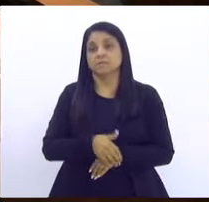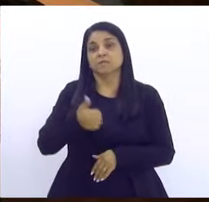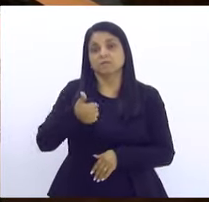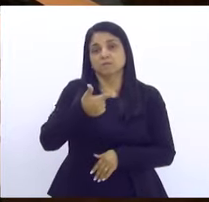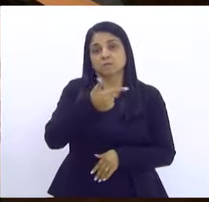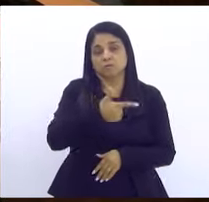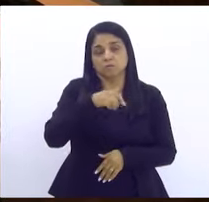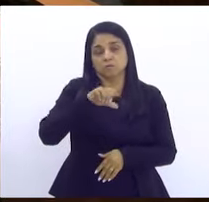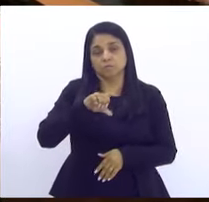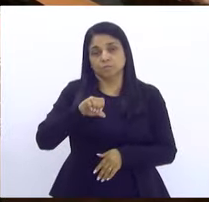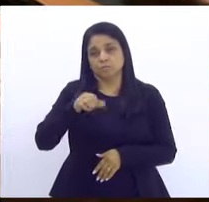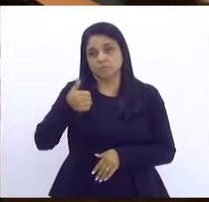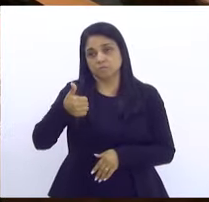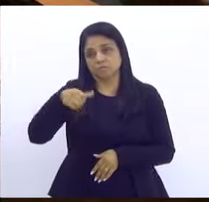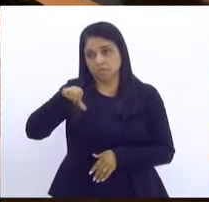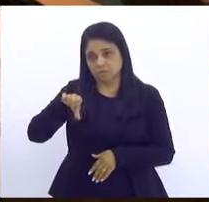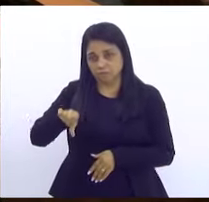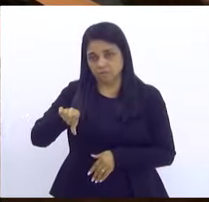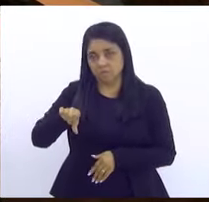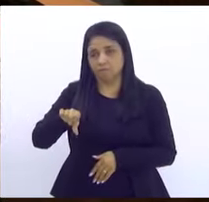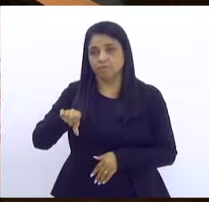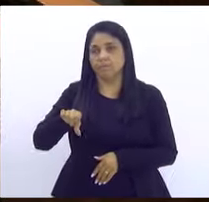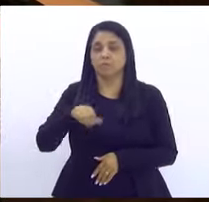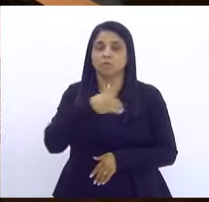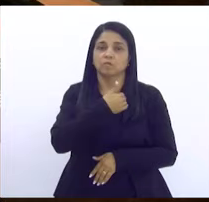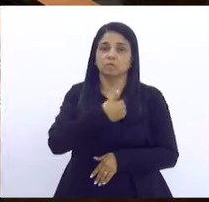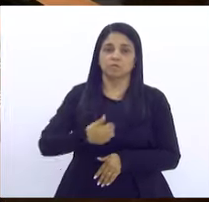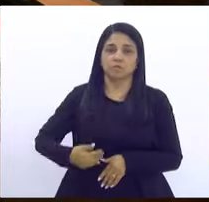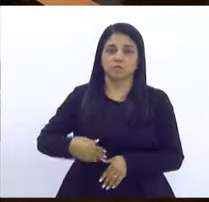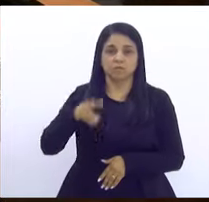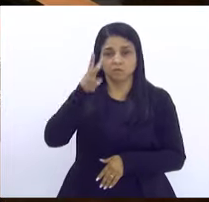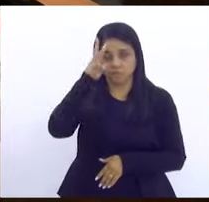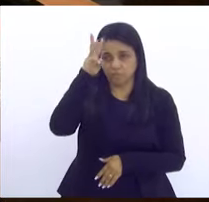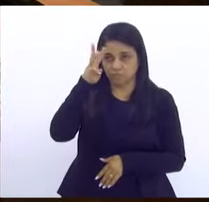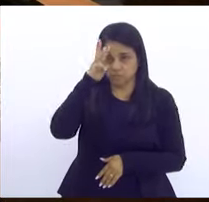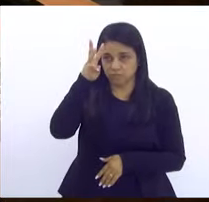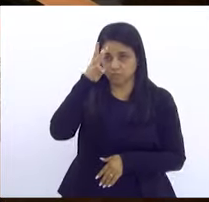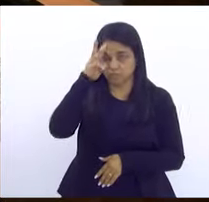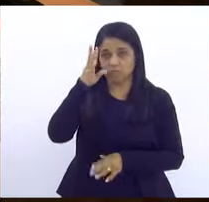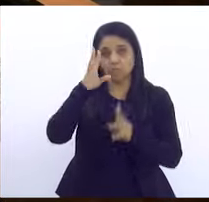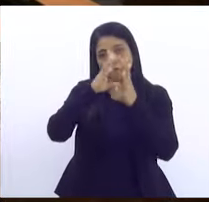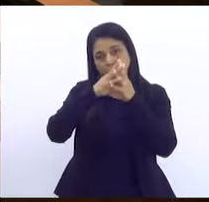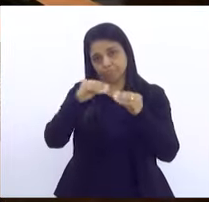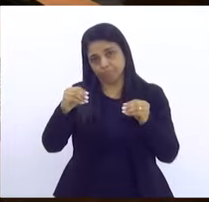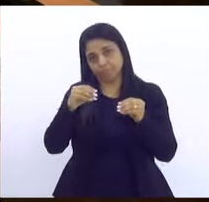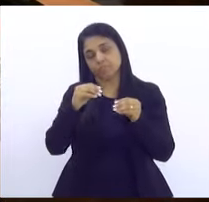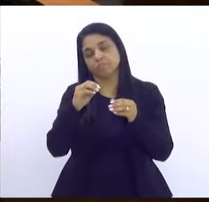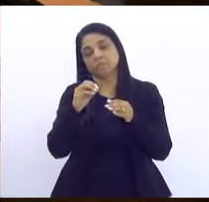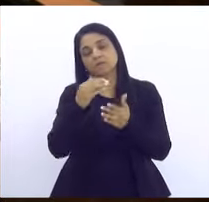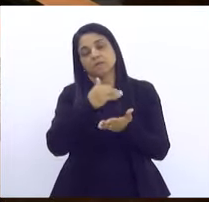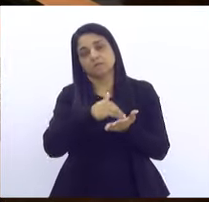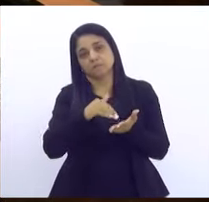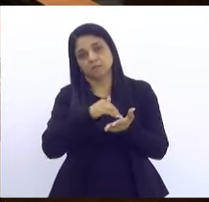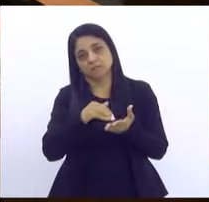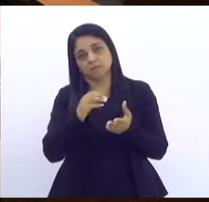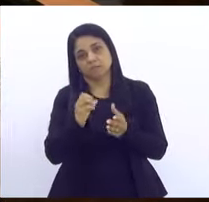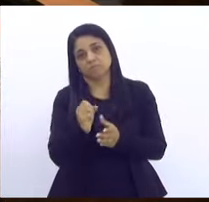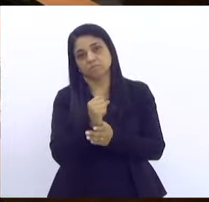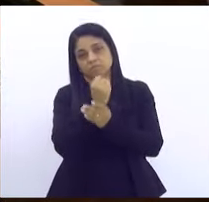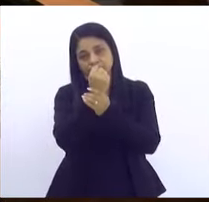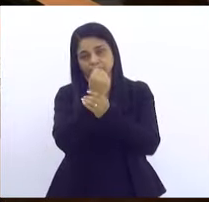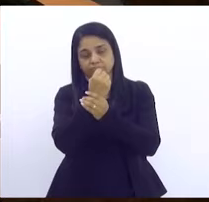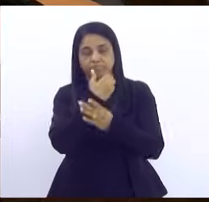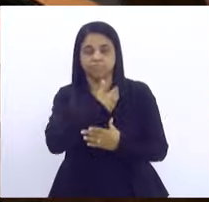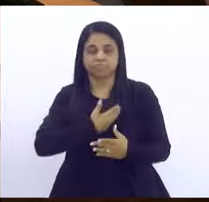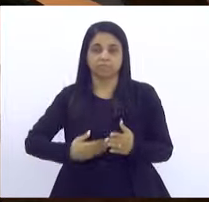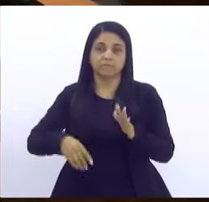19, o então governador Wilson Witzel extinguiu a Secretaria de Segurança por decreto.